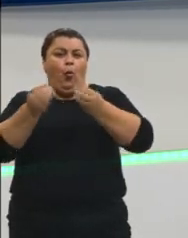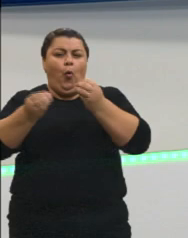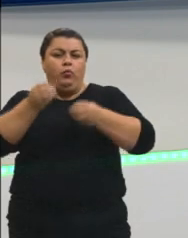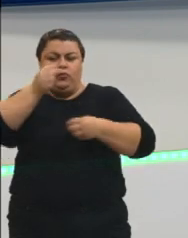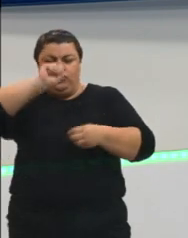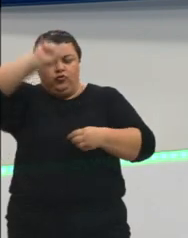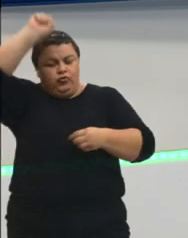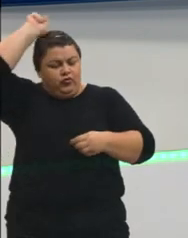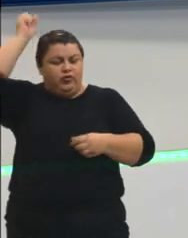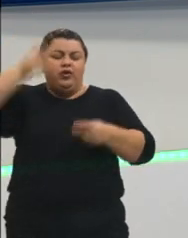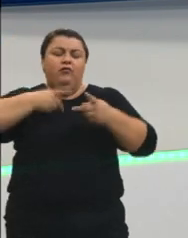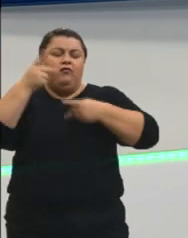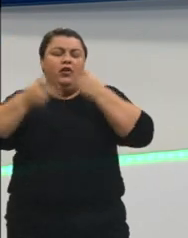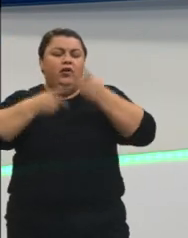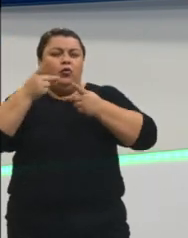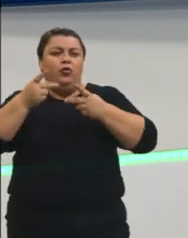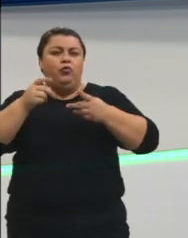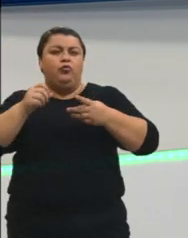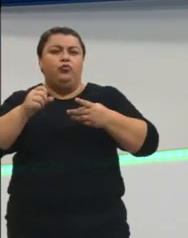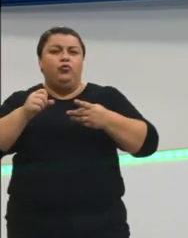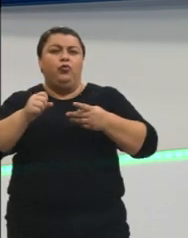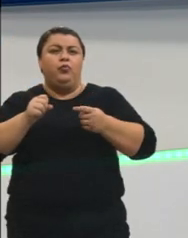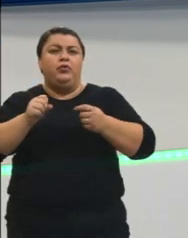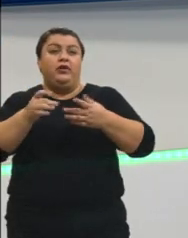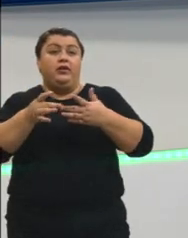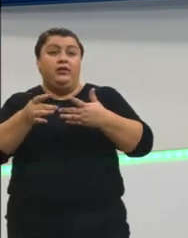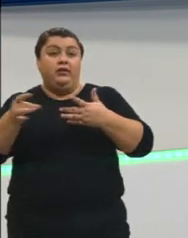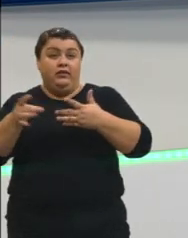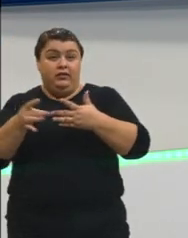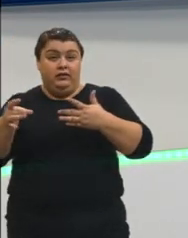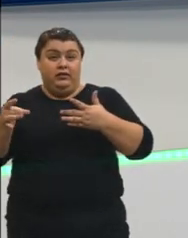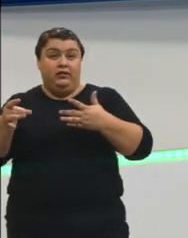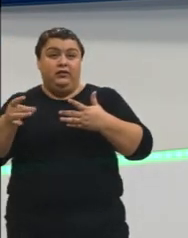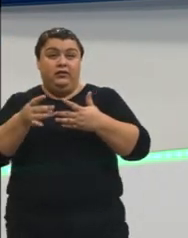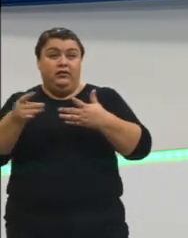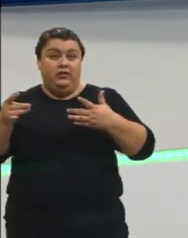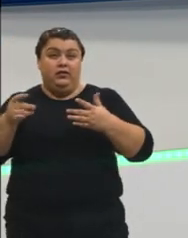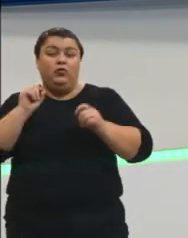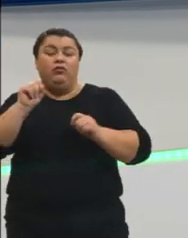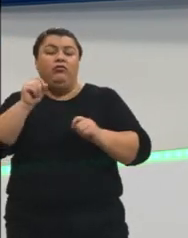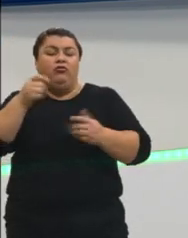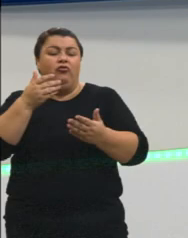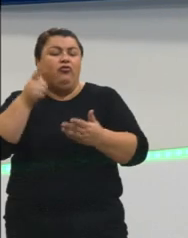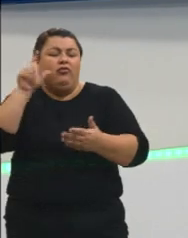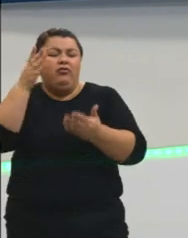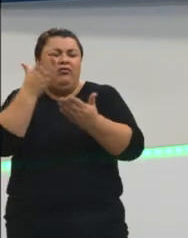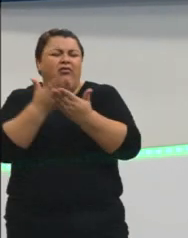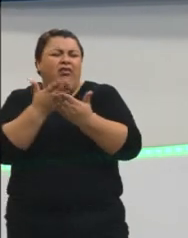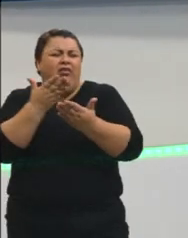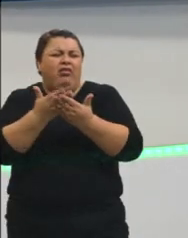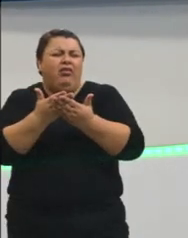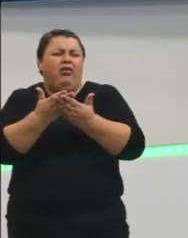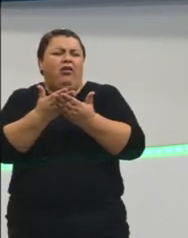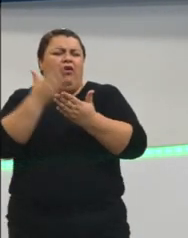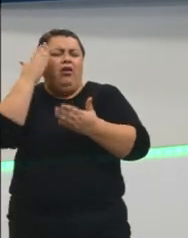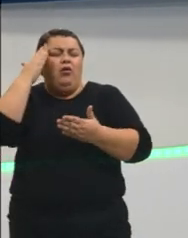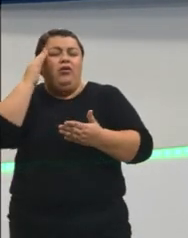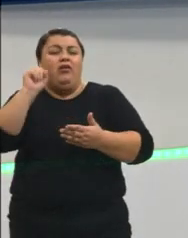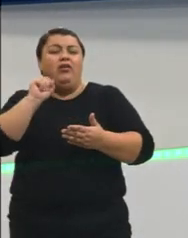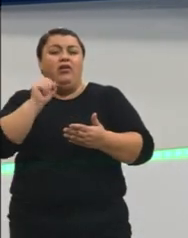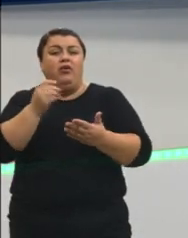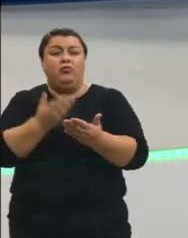sobre signo a gente entendeu o que que é um estudo né de sintagma e paradigma